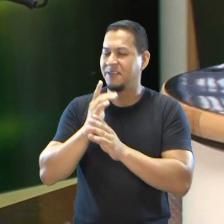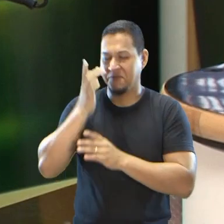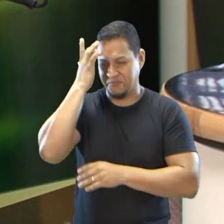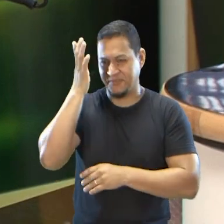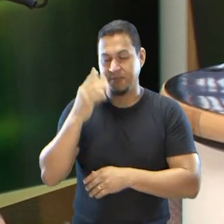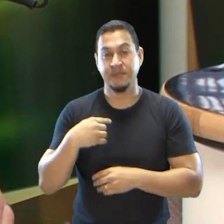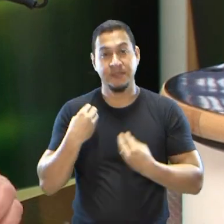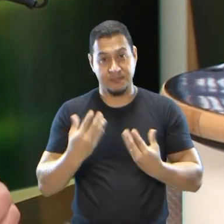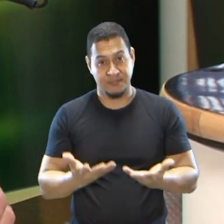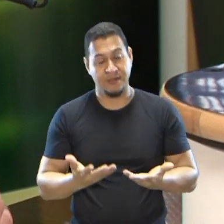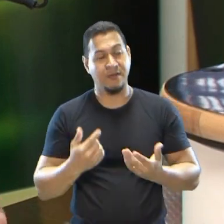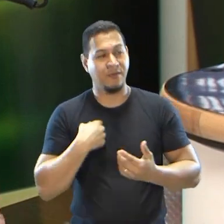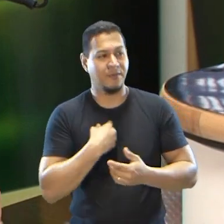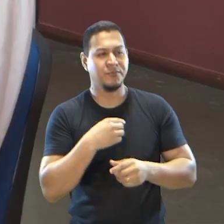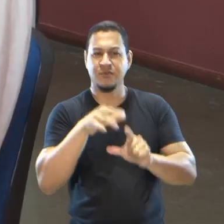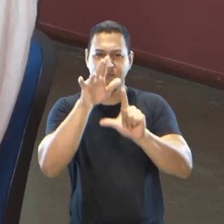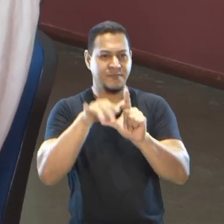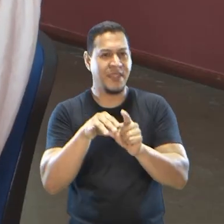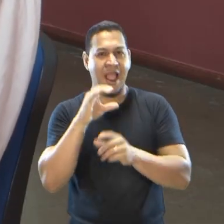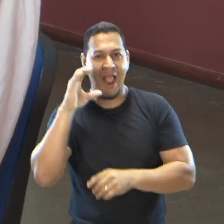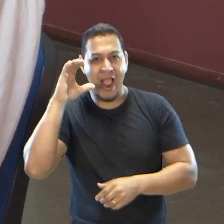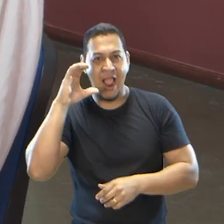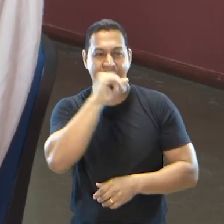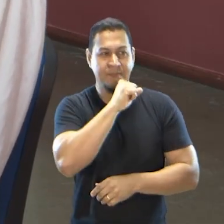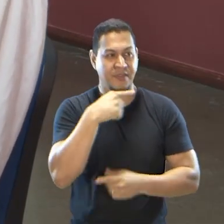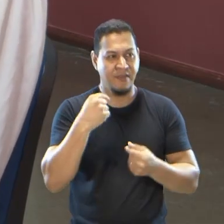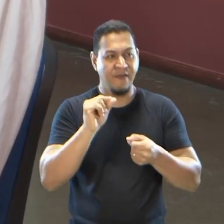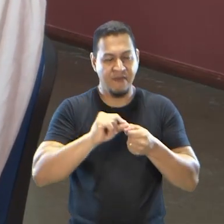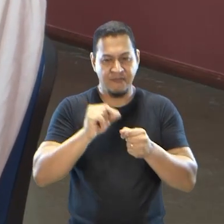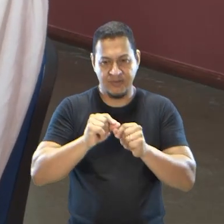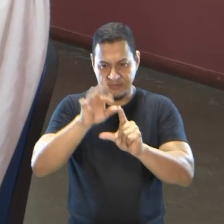você encontra. E, como nós colocamos o QR Code, é rápido, porque